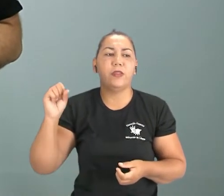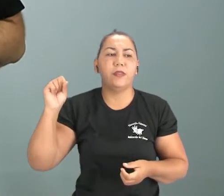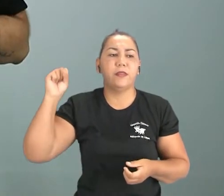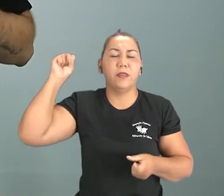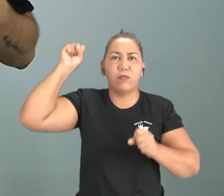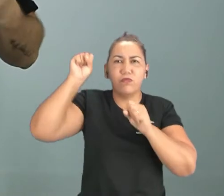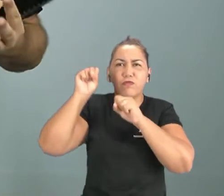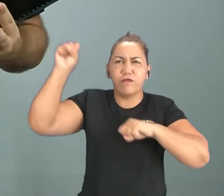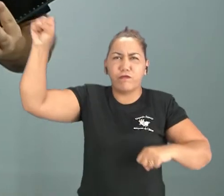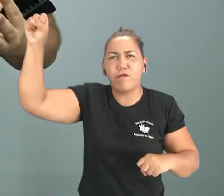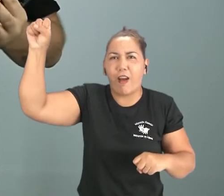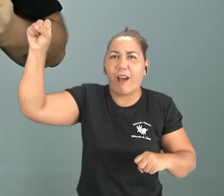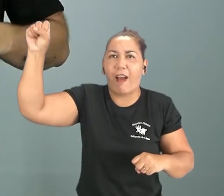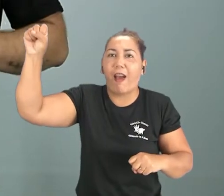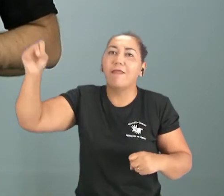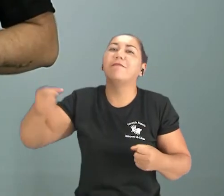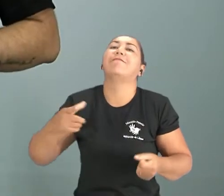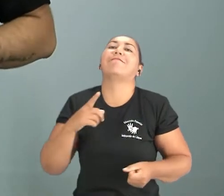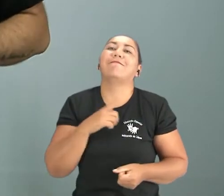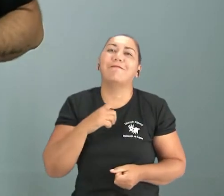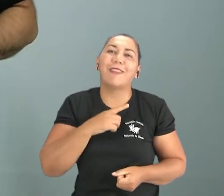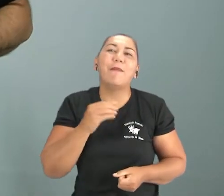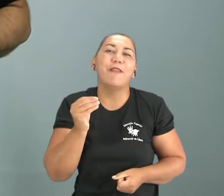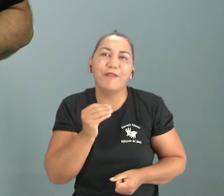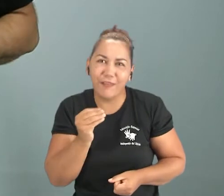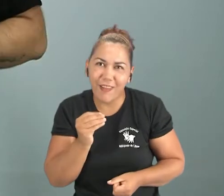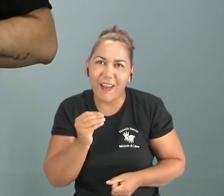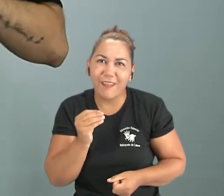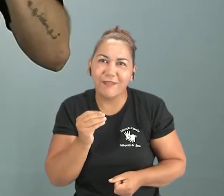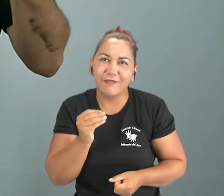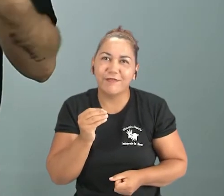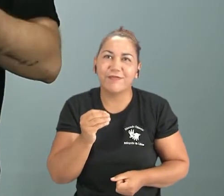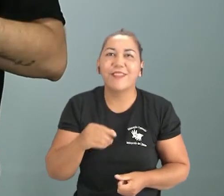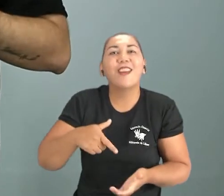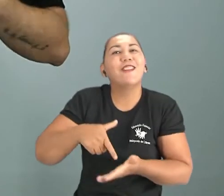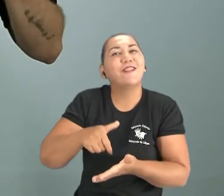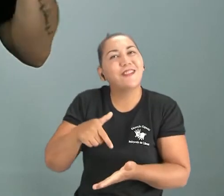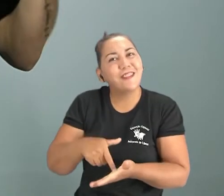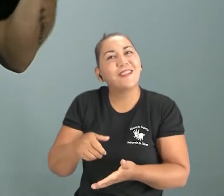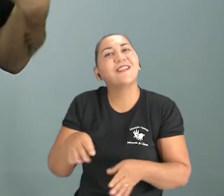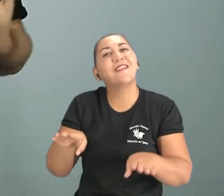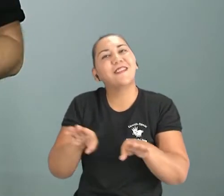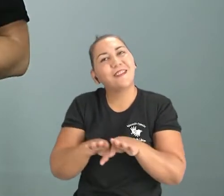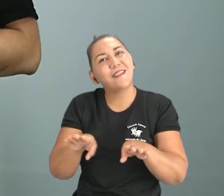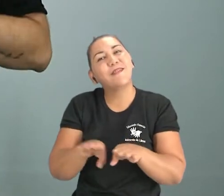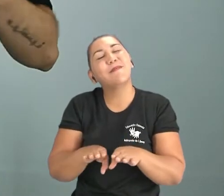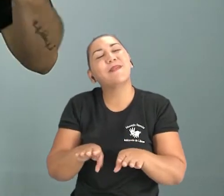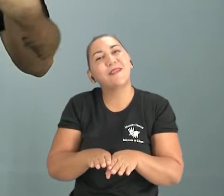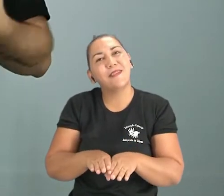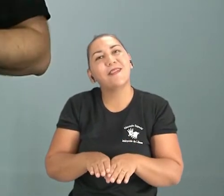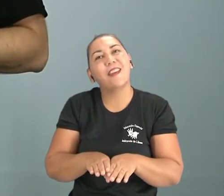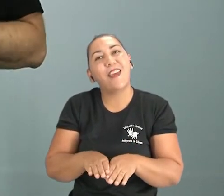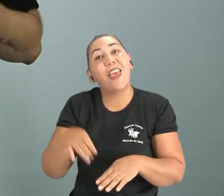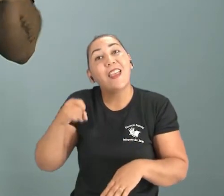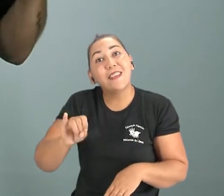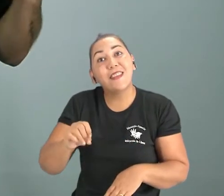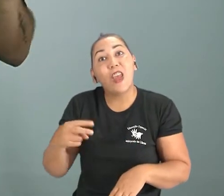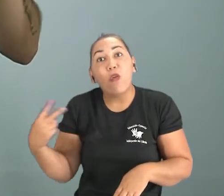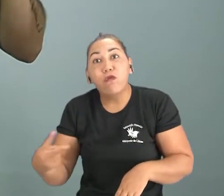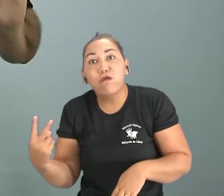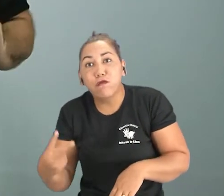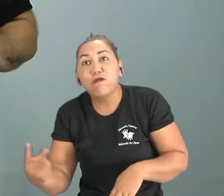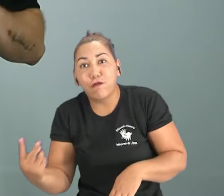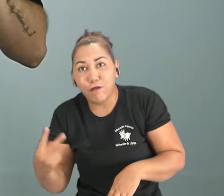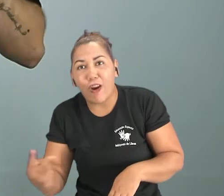os a e também se ele tá lá rodopiando ele vai para um lado e para o outro ninguém consegue pegar ninguém